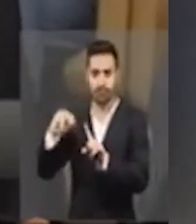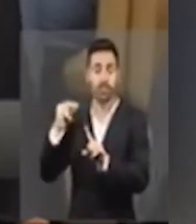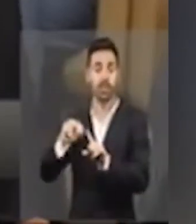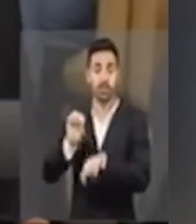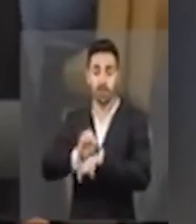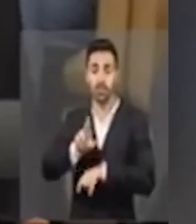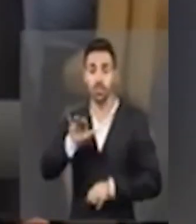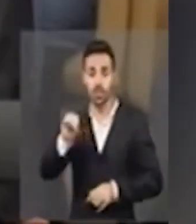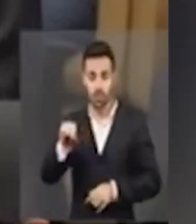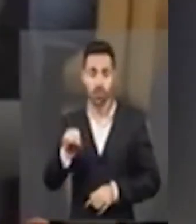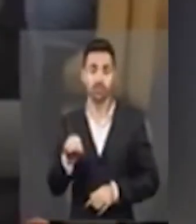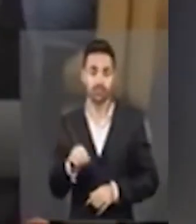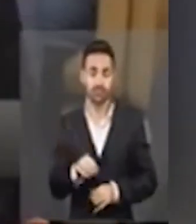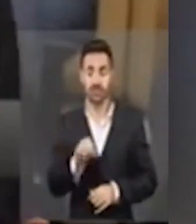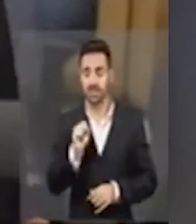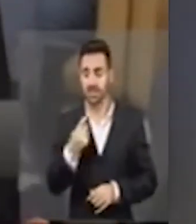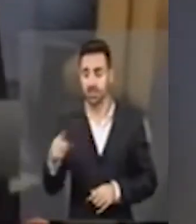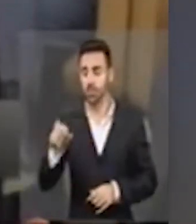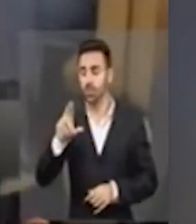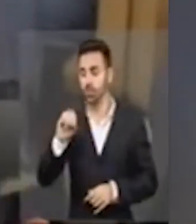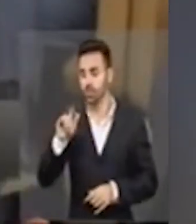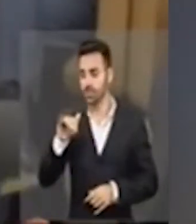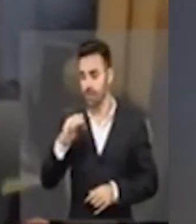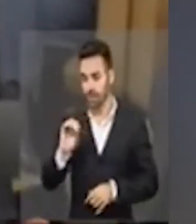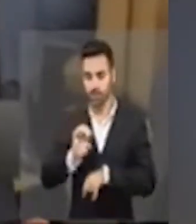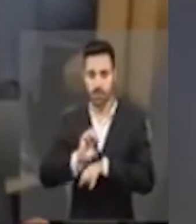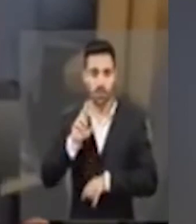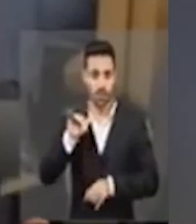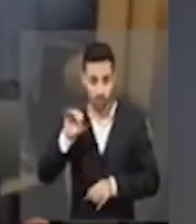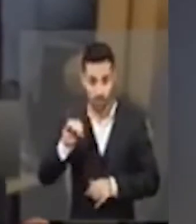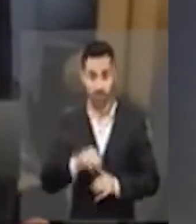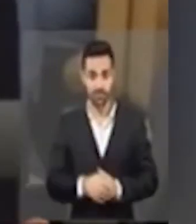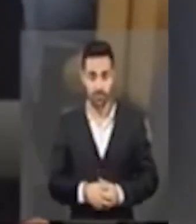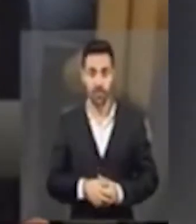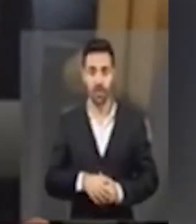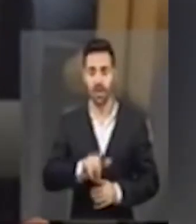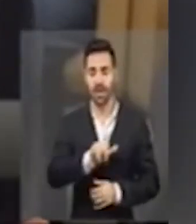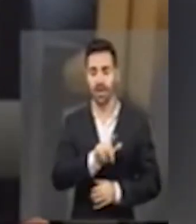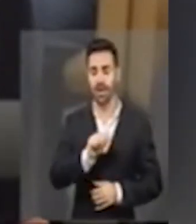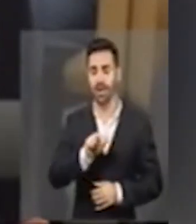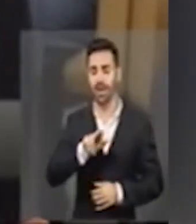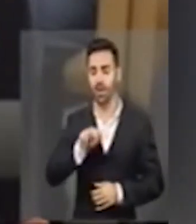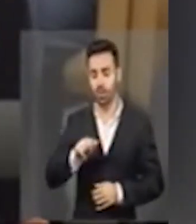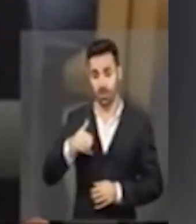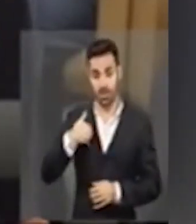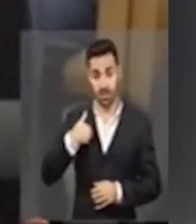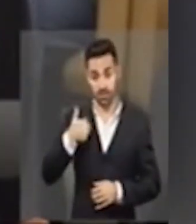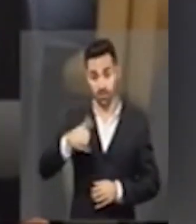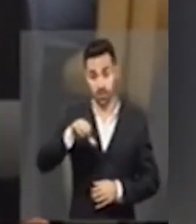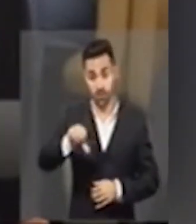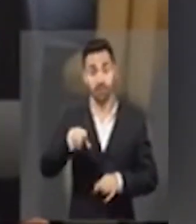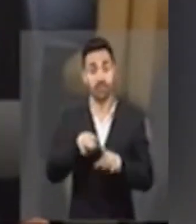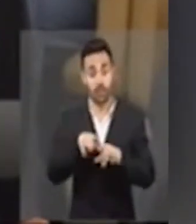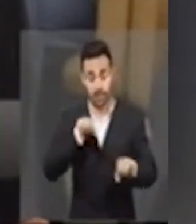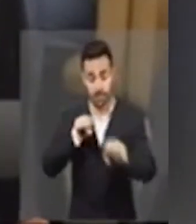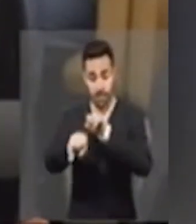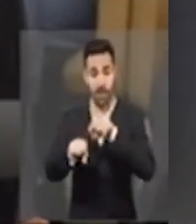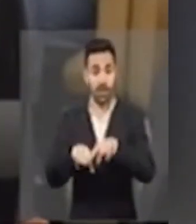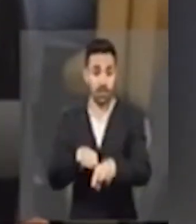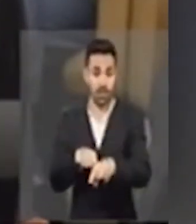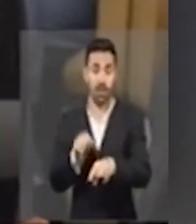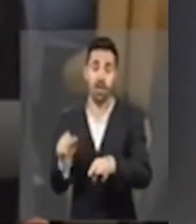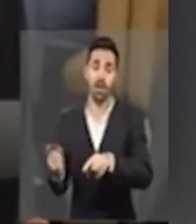janeiro gostaria de citar laura ver bom 19 anos assassinada